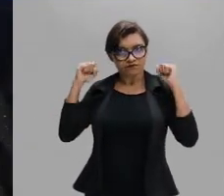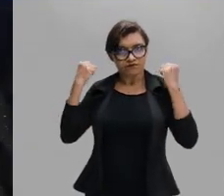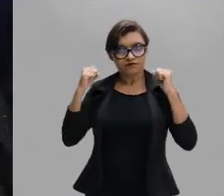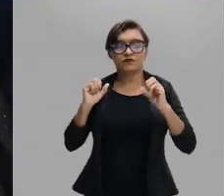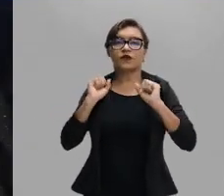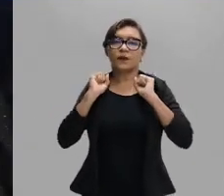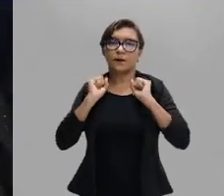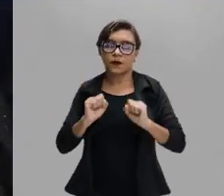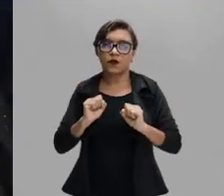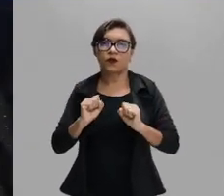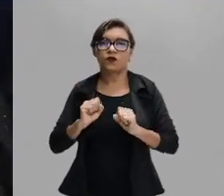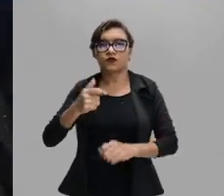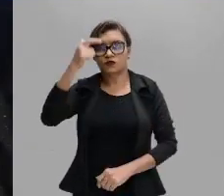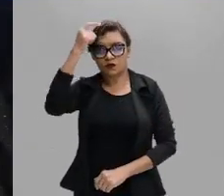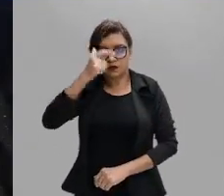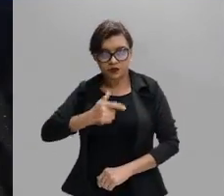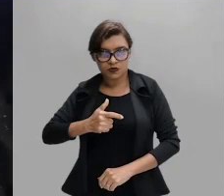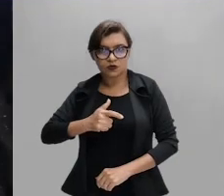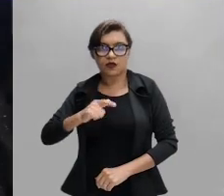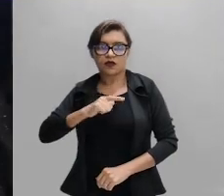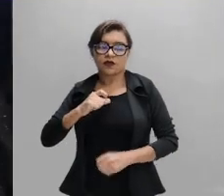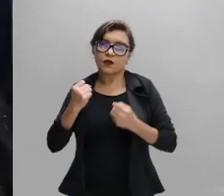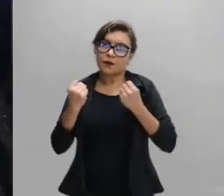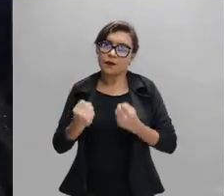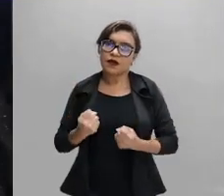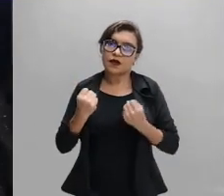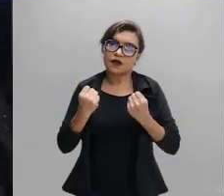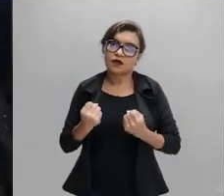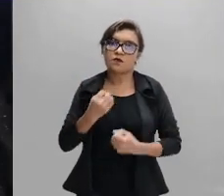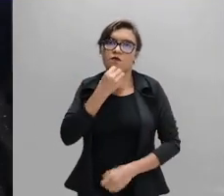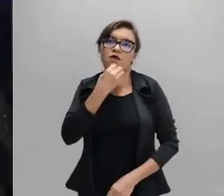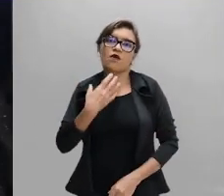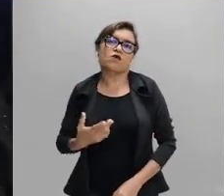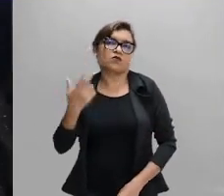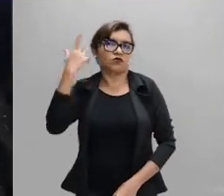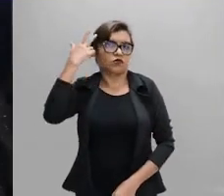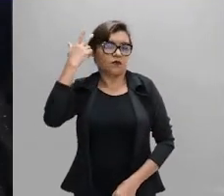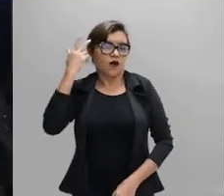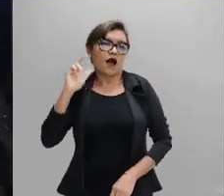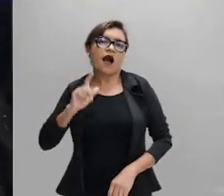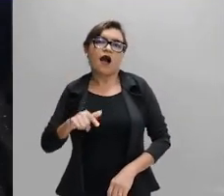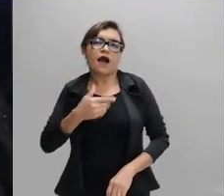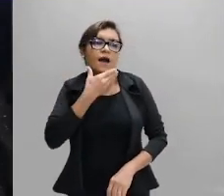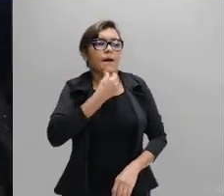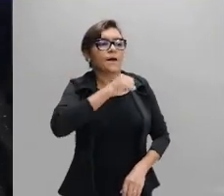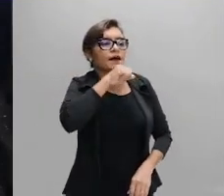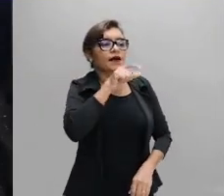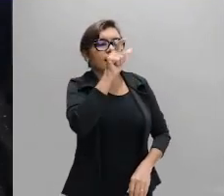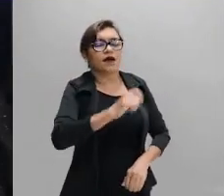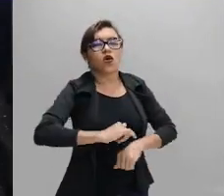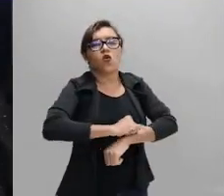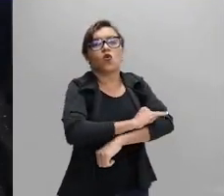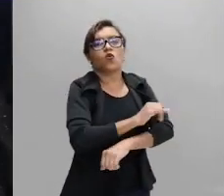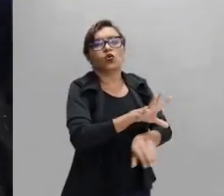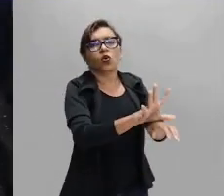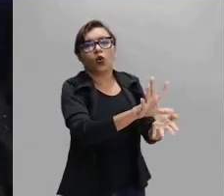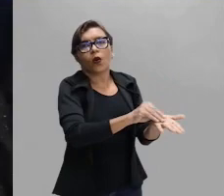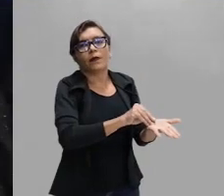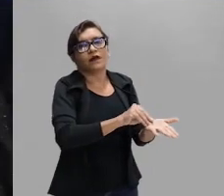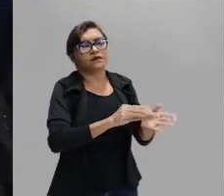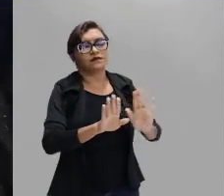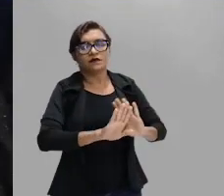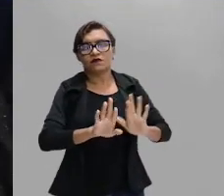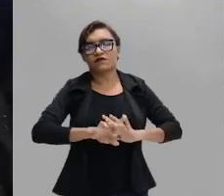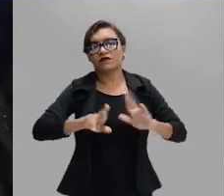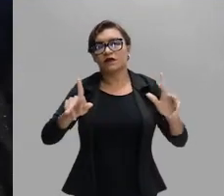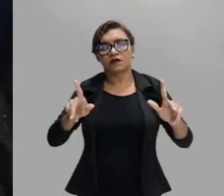posso sim ser uma pessoa que tenha o peso normal. Eu não posso me respaldar nessa minha carga genética para justificar